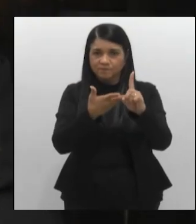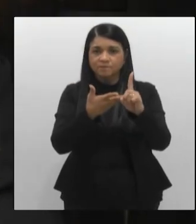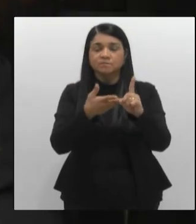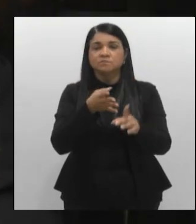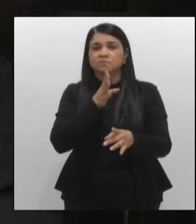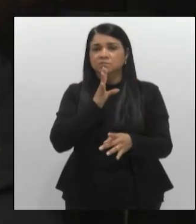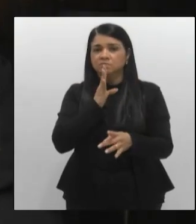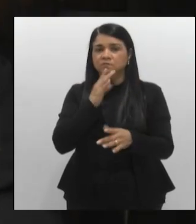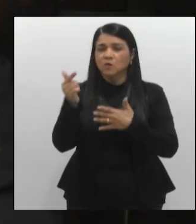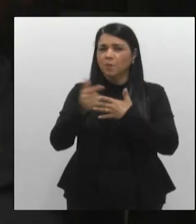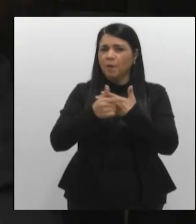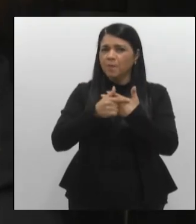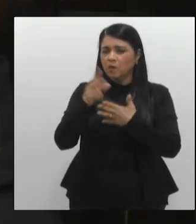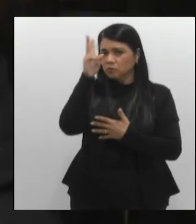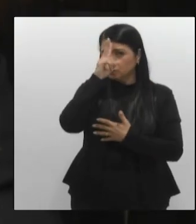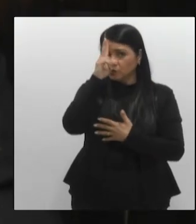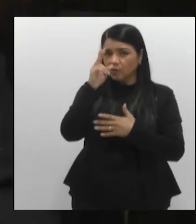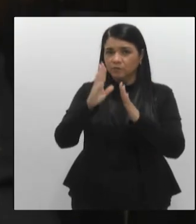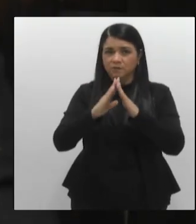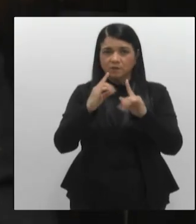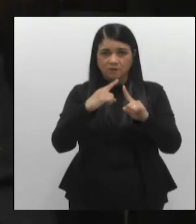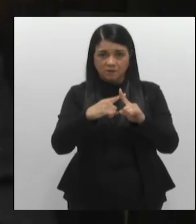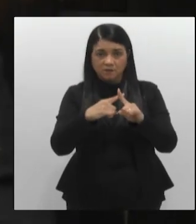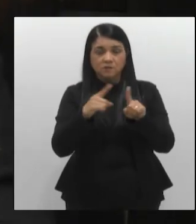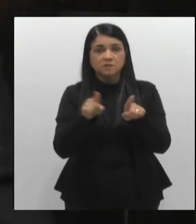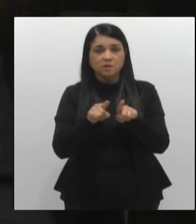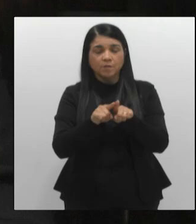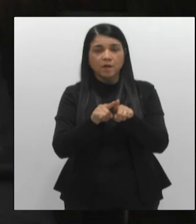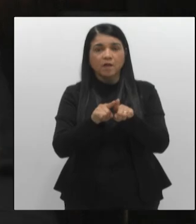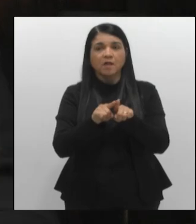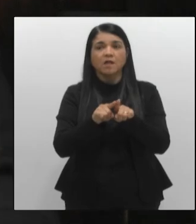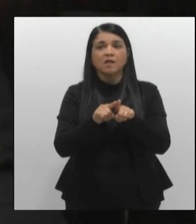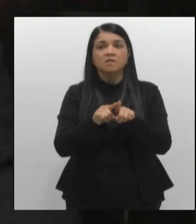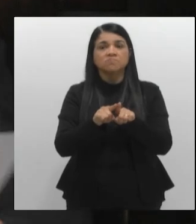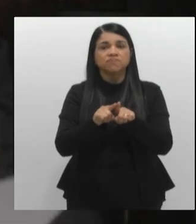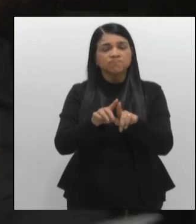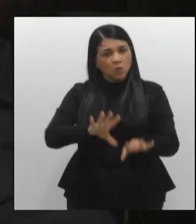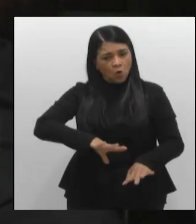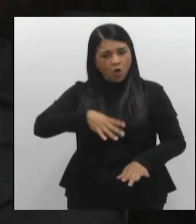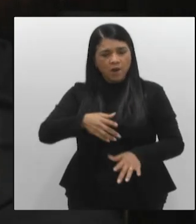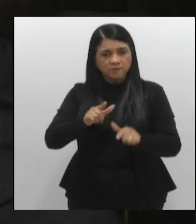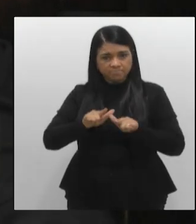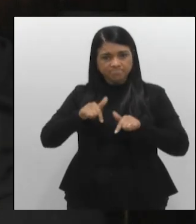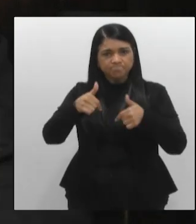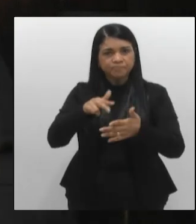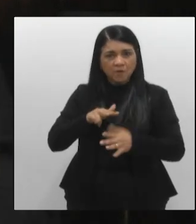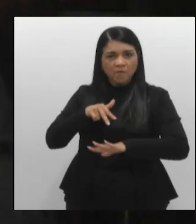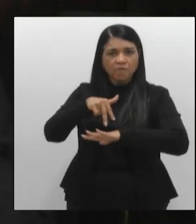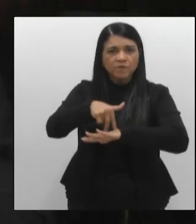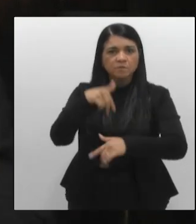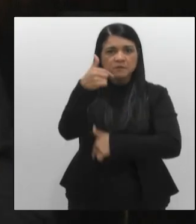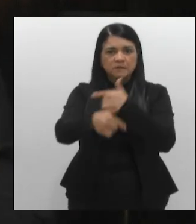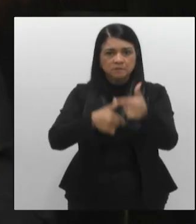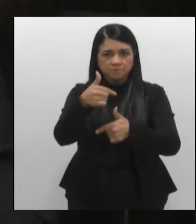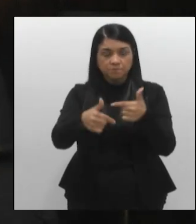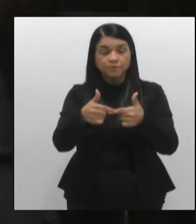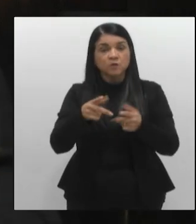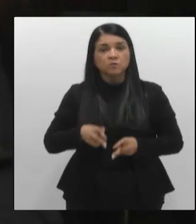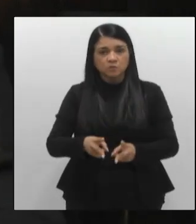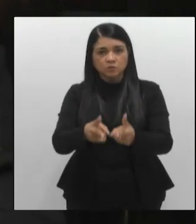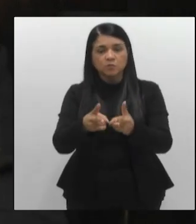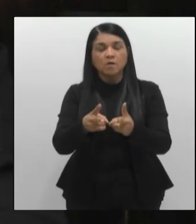reconhece o papel histórico da Igreja, mas também nos encoraja a seguir firmes no trabalho. Que possamos